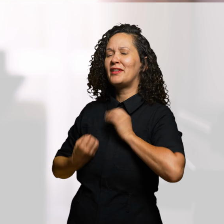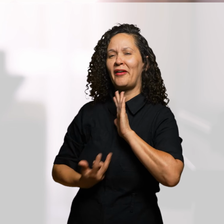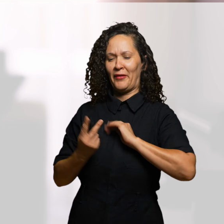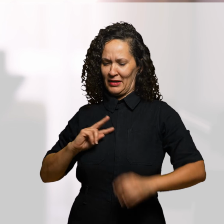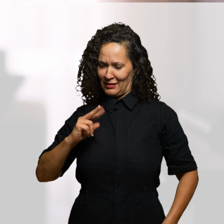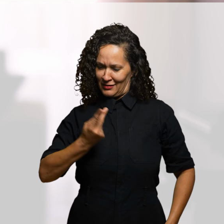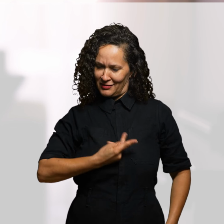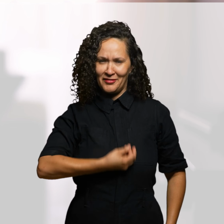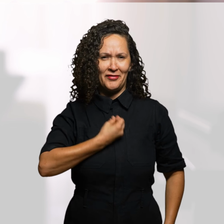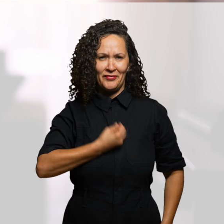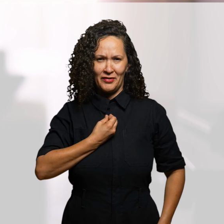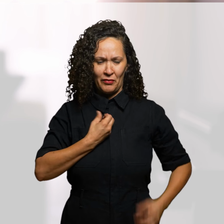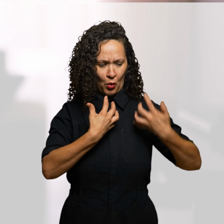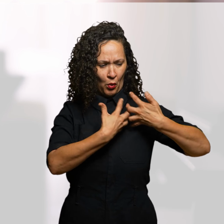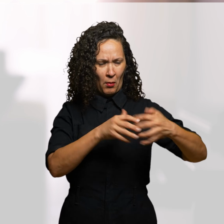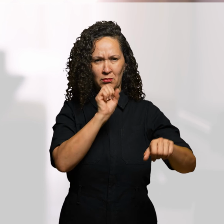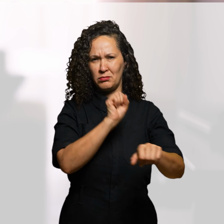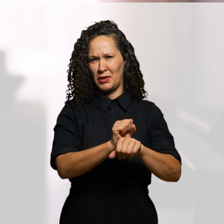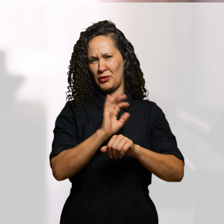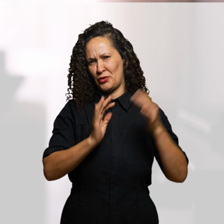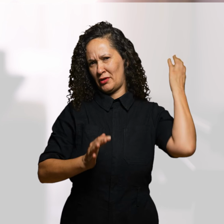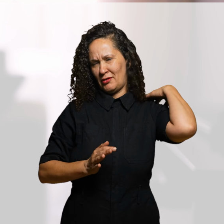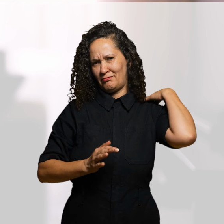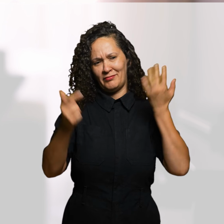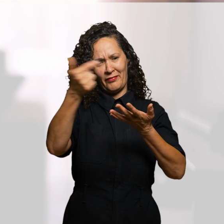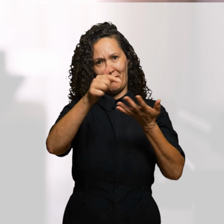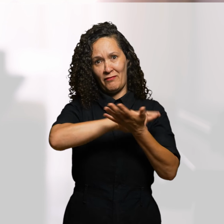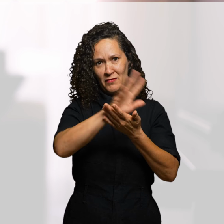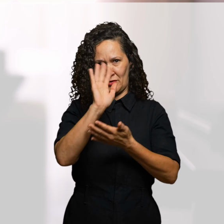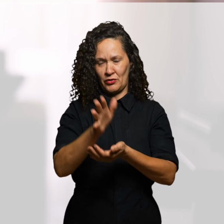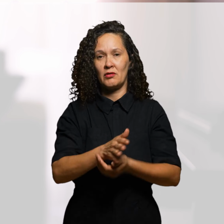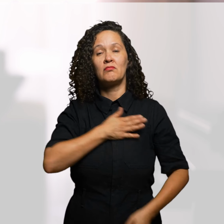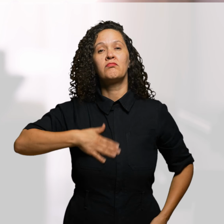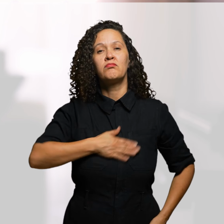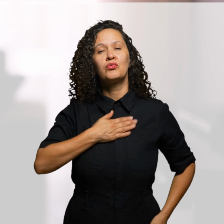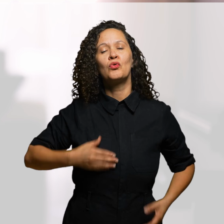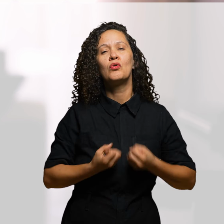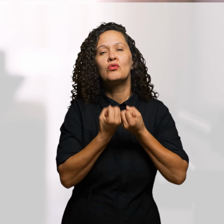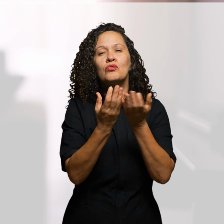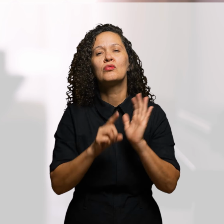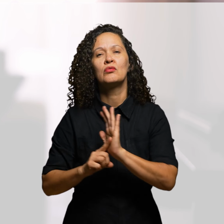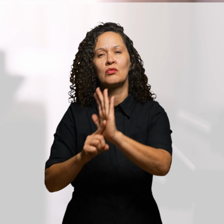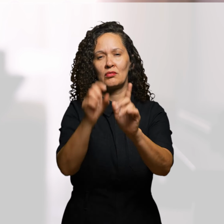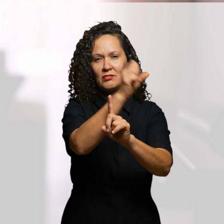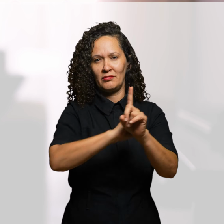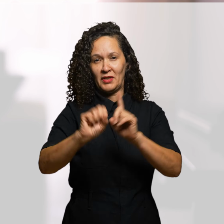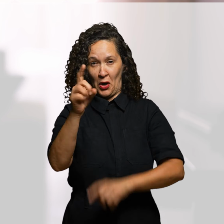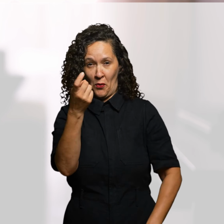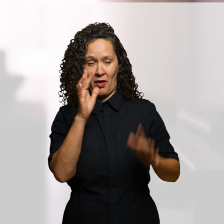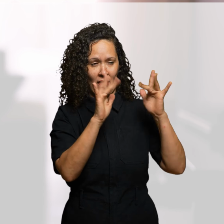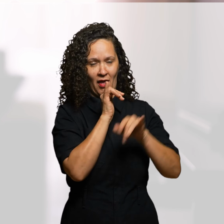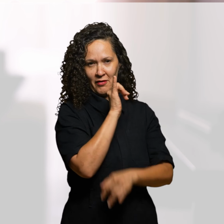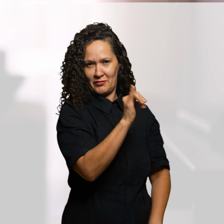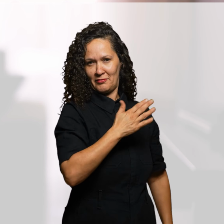sobrevivei a hemodiálise, eu tive parada cardíaca, edema de pulmão, e eu queria ser útil. Eu gosto de ser útil. Até um ex-namorado uma vez